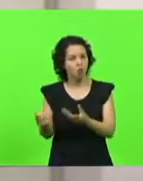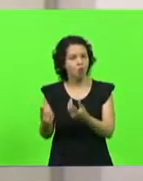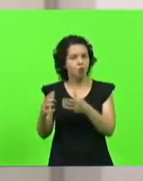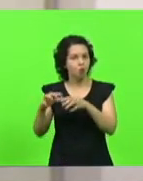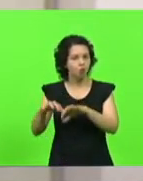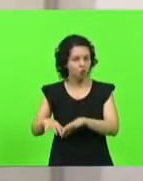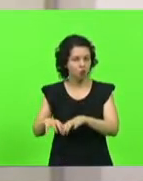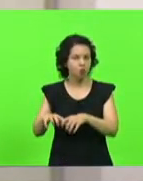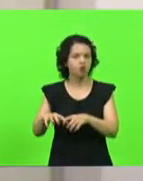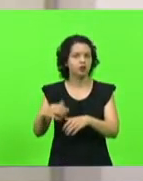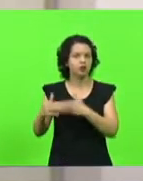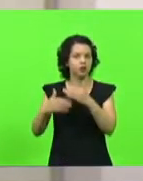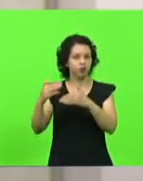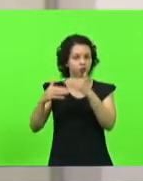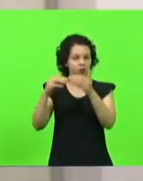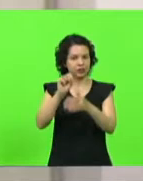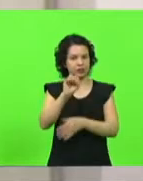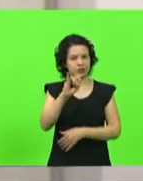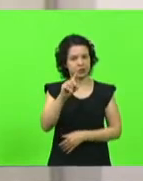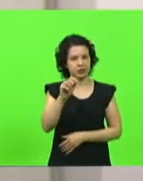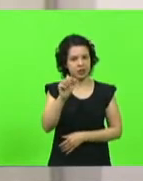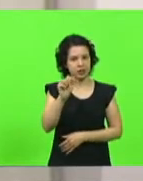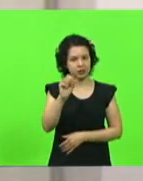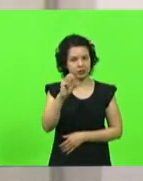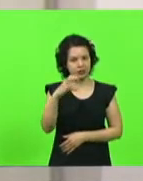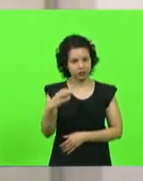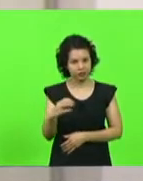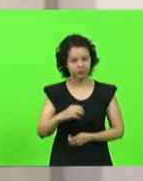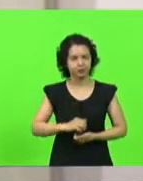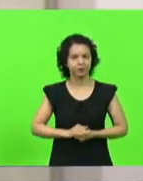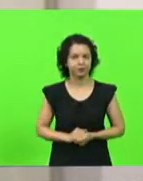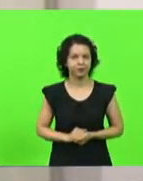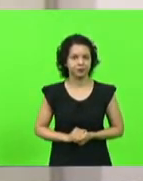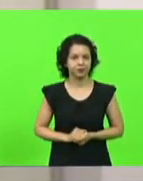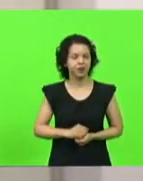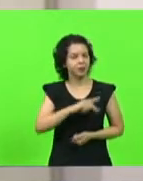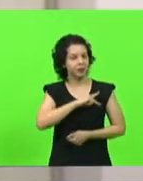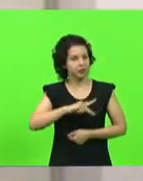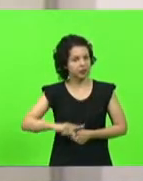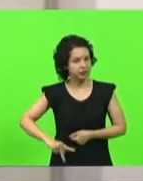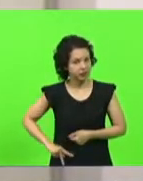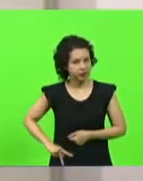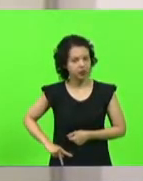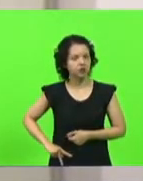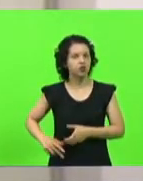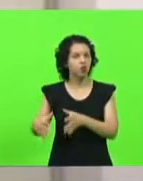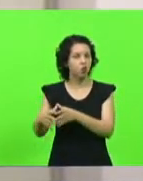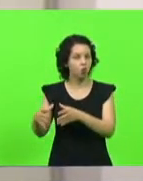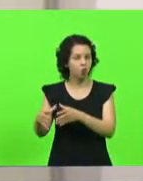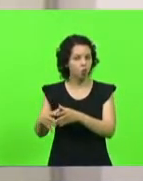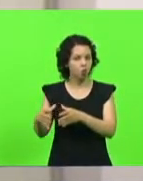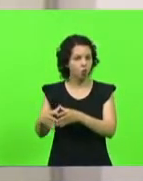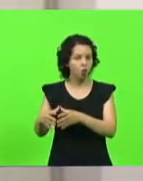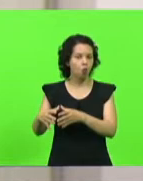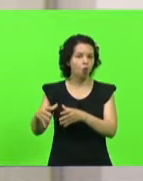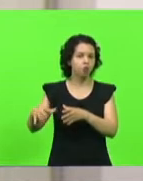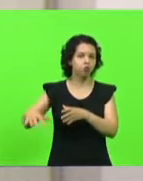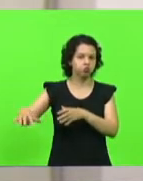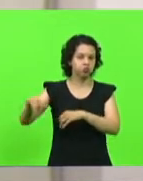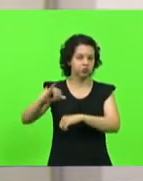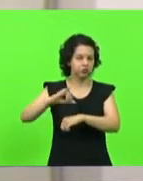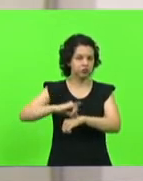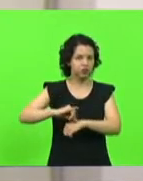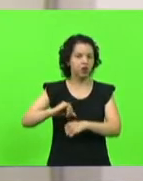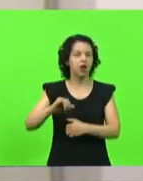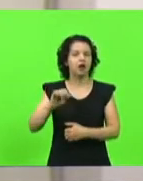SIDASC, Antônio Plínio de Castro Silva, e senhor presidente das Centrais de Abastecimento do Estado de Santa Catarina, CEASA,